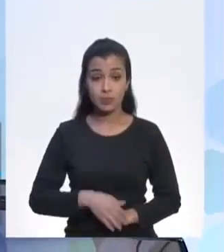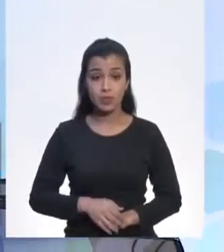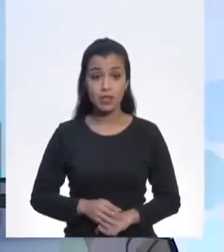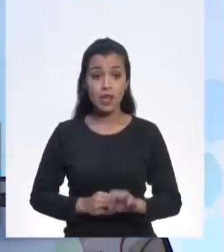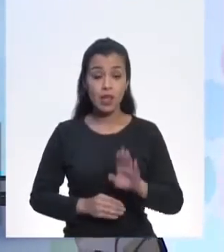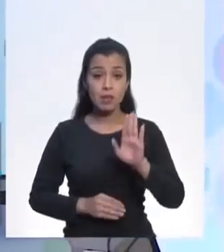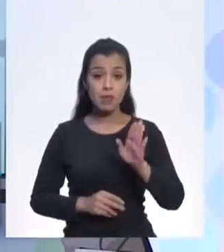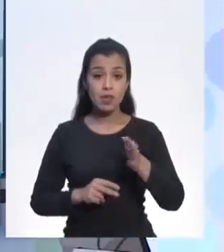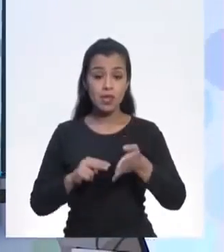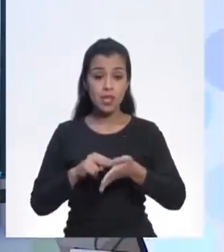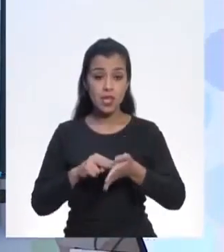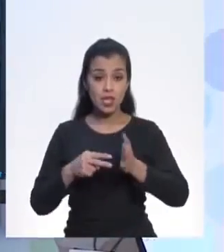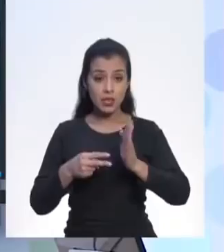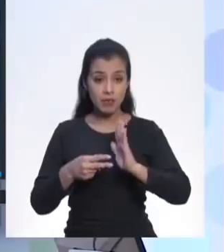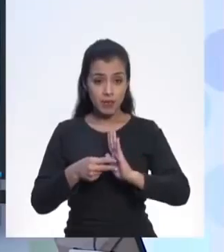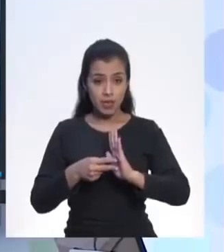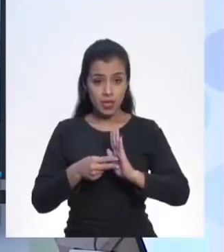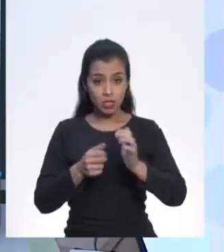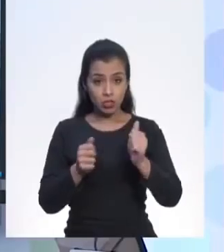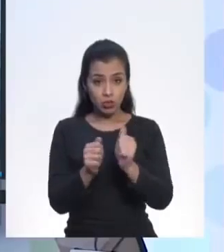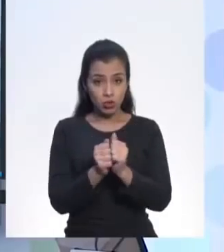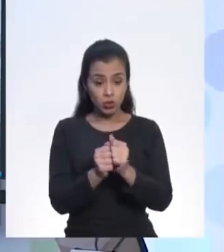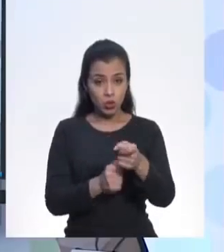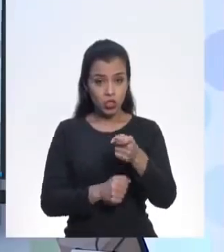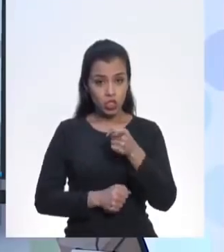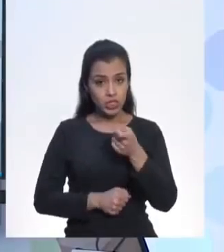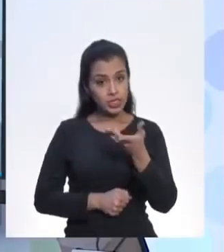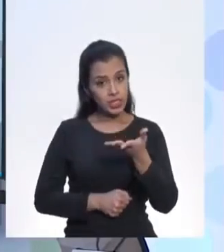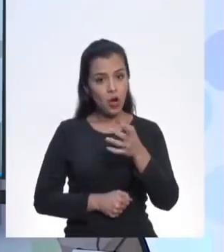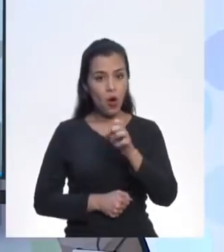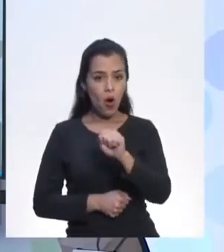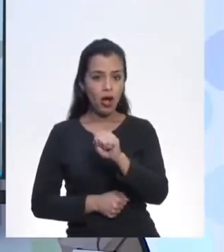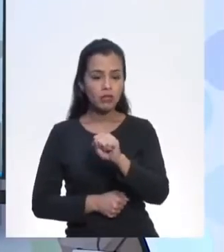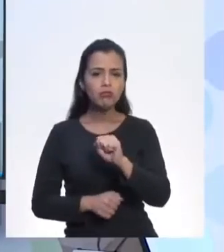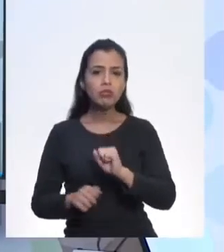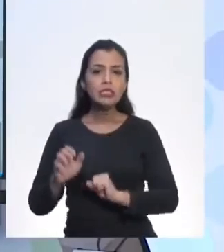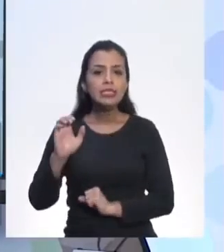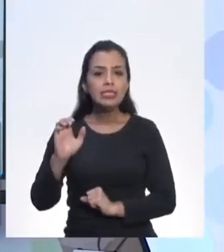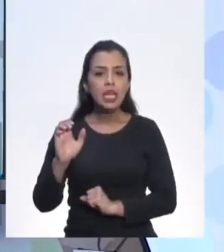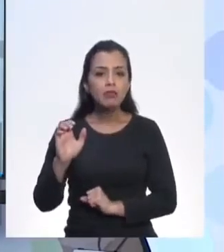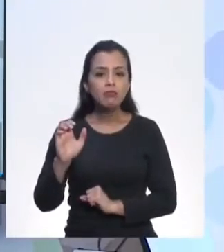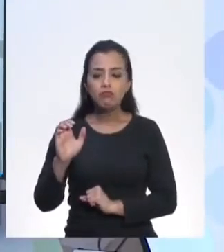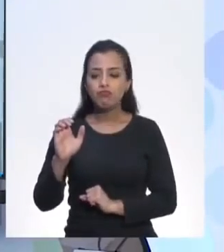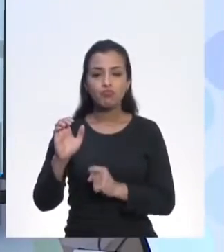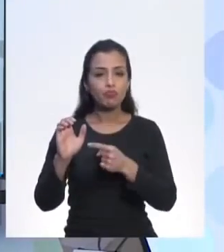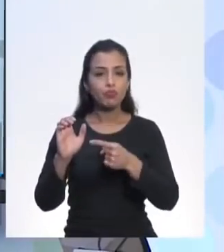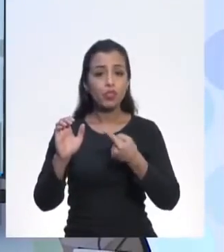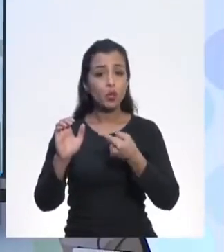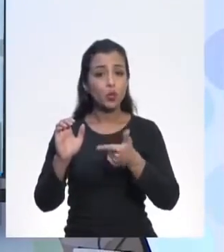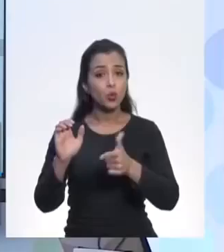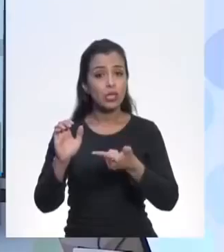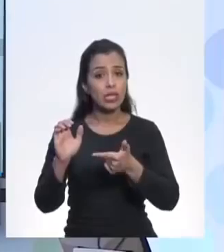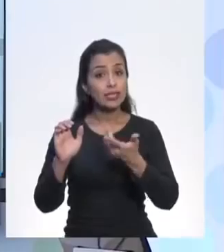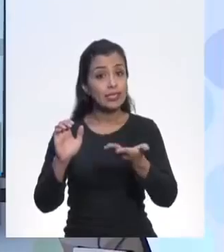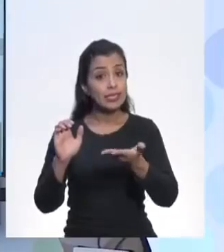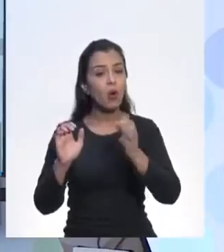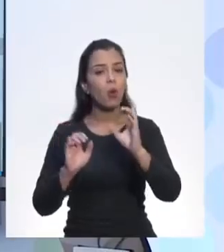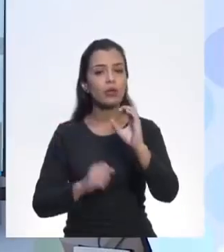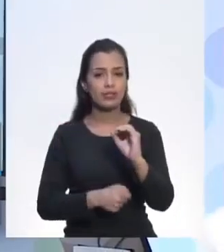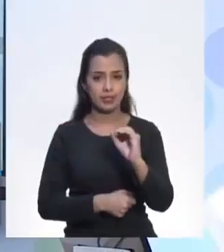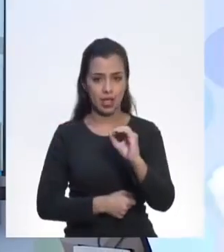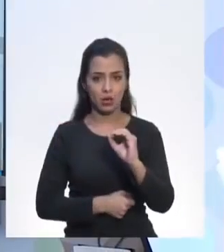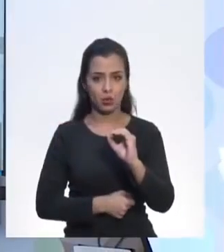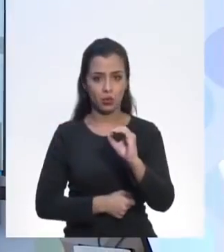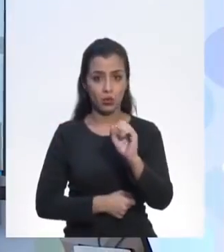acompanha x, portanto, é o menos 8. E cadê o C? Não tem, portanto, ele vai ser